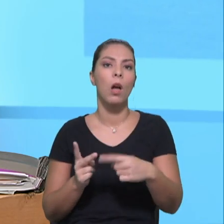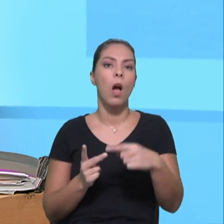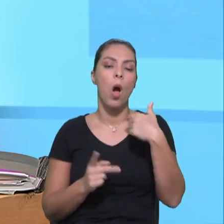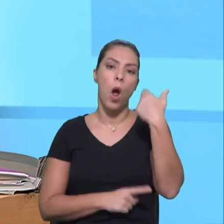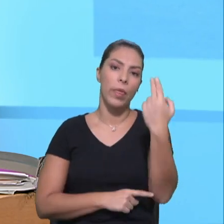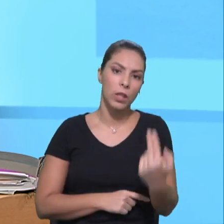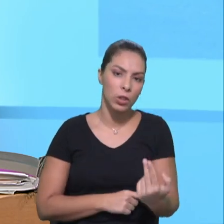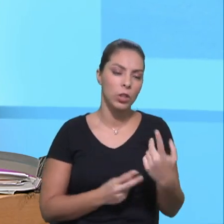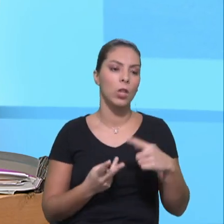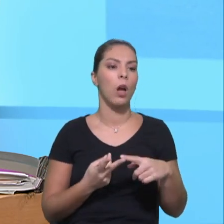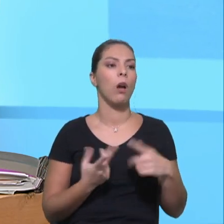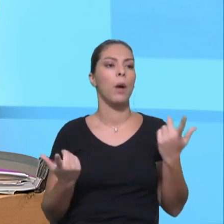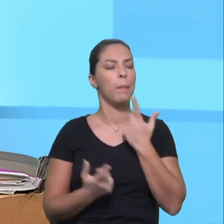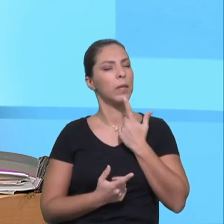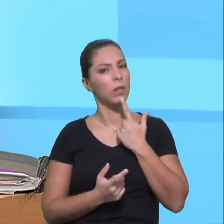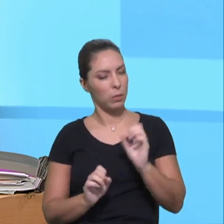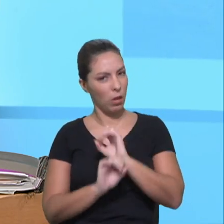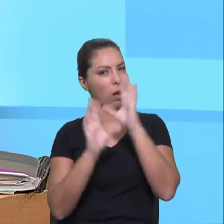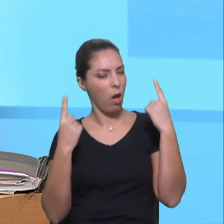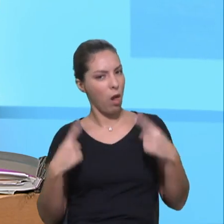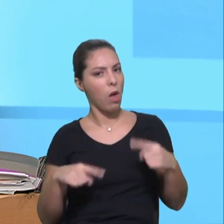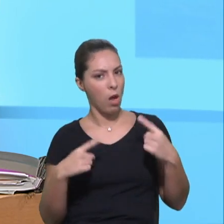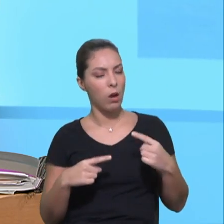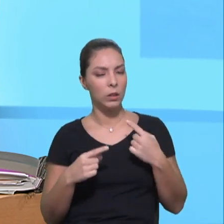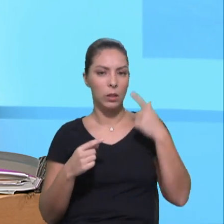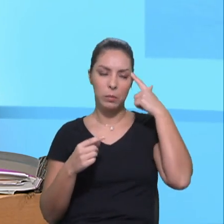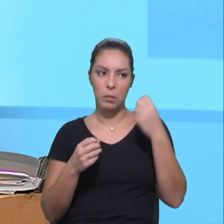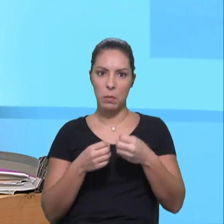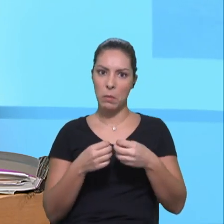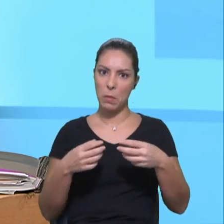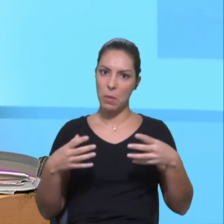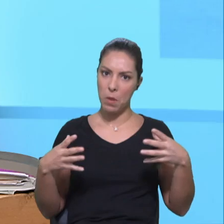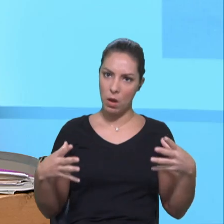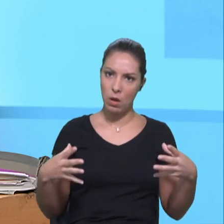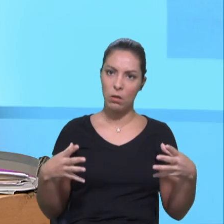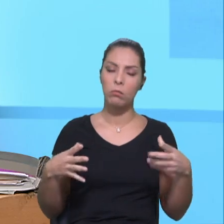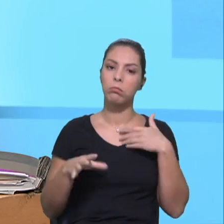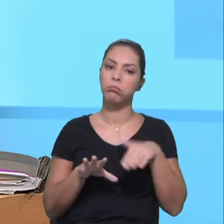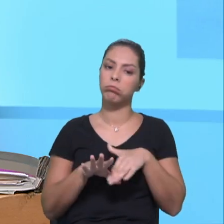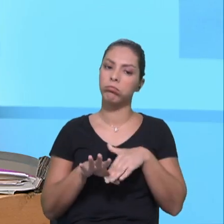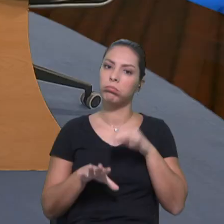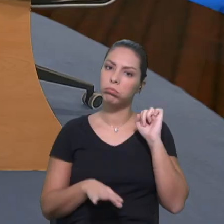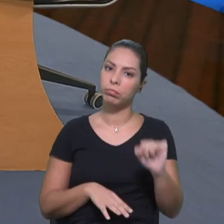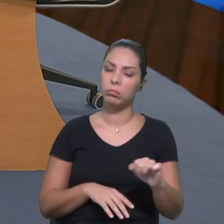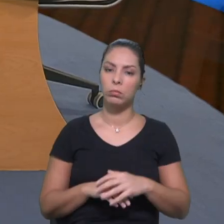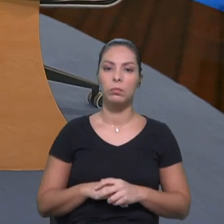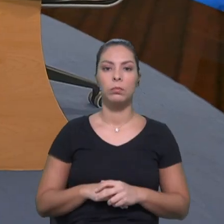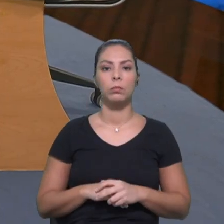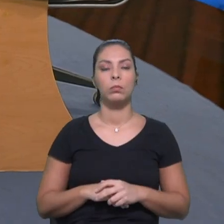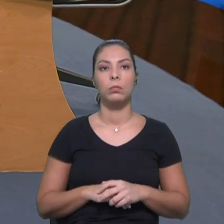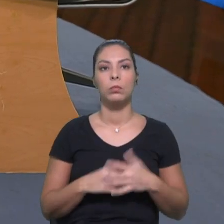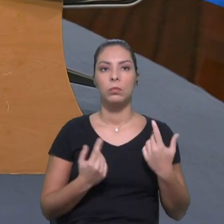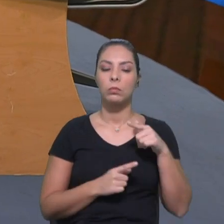artistas, ou seja, percebe-se que há um espectro alargado de participação. E vai-se poder também conhecer